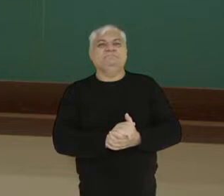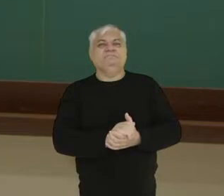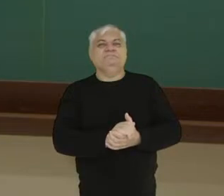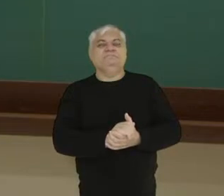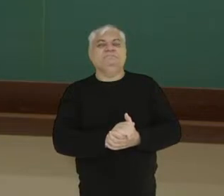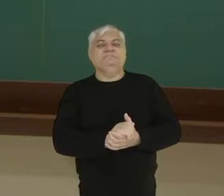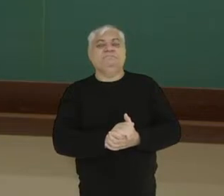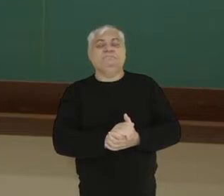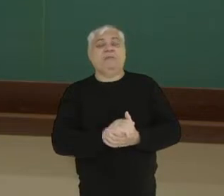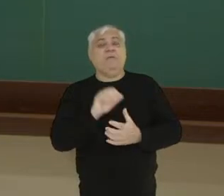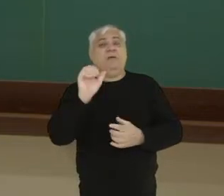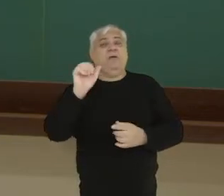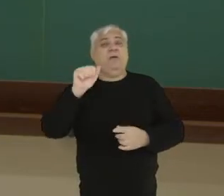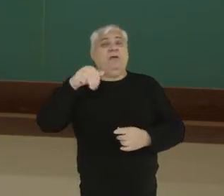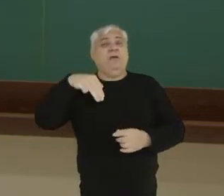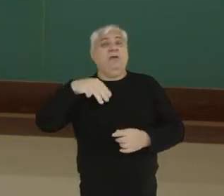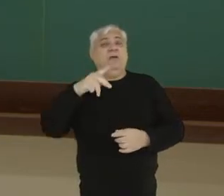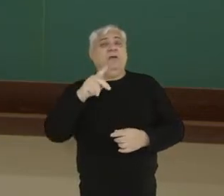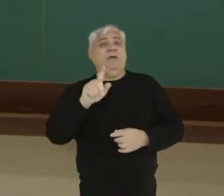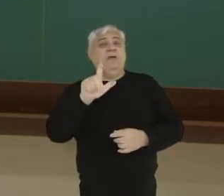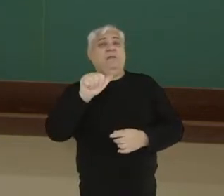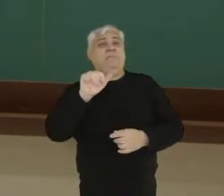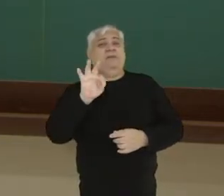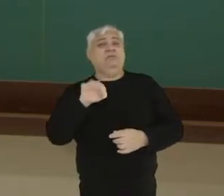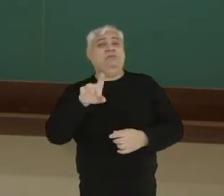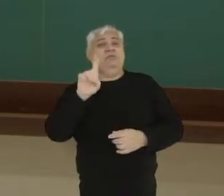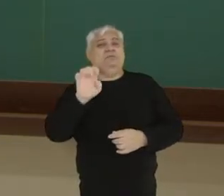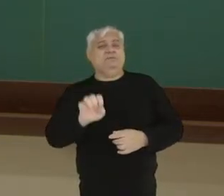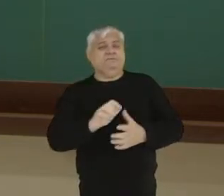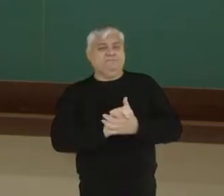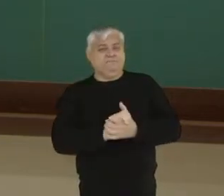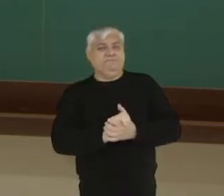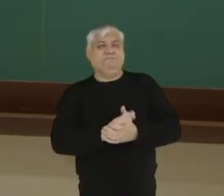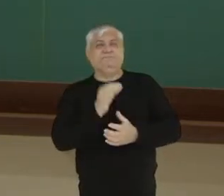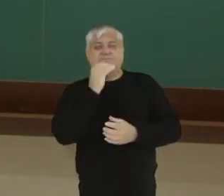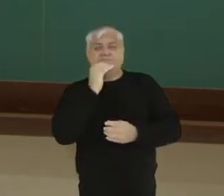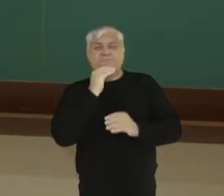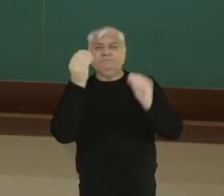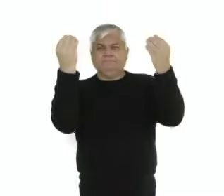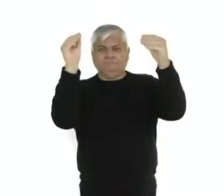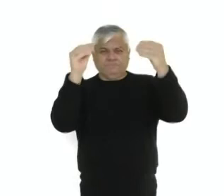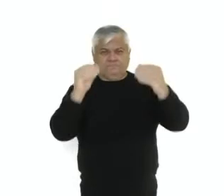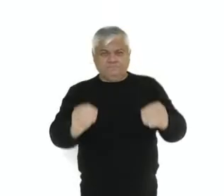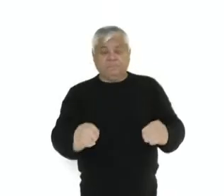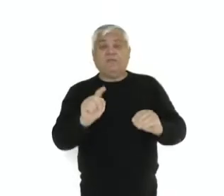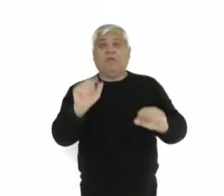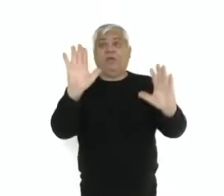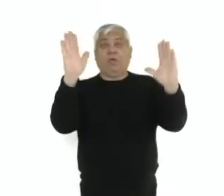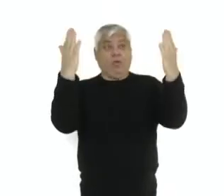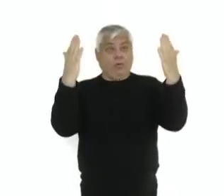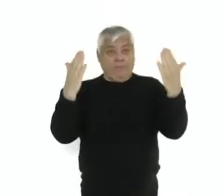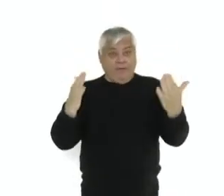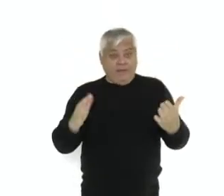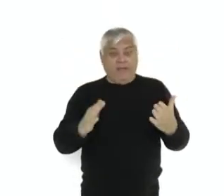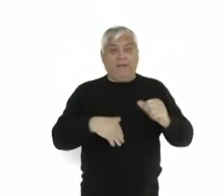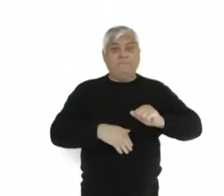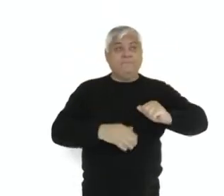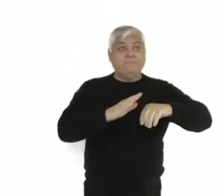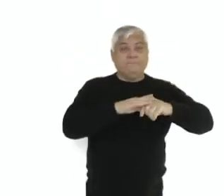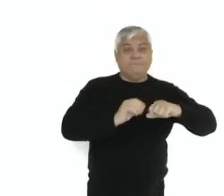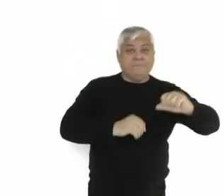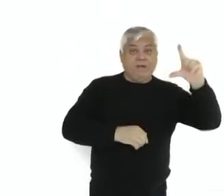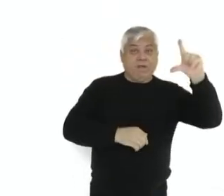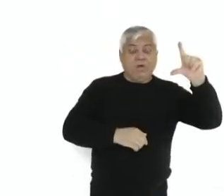A noção de amplitude agora. A amplitude de uma série de dados é a diferença entre o maior valor e o menor valor